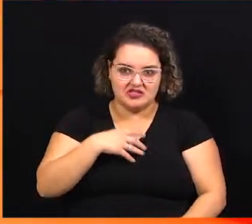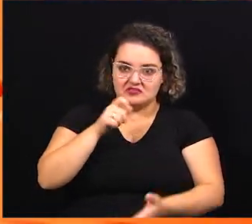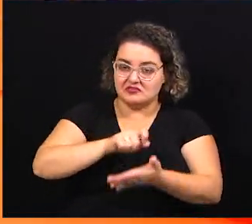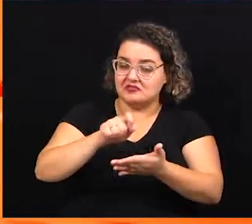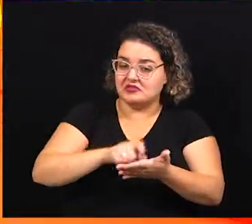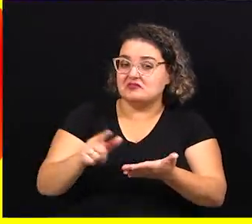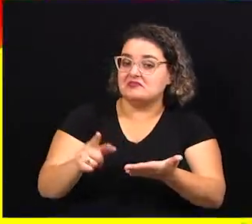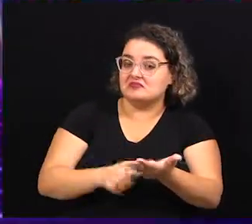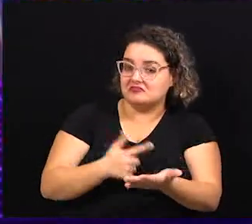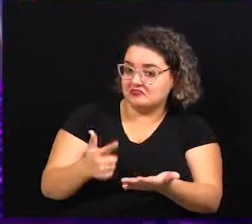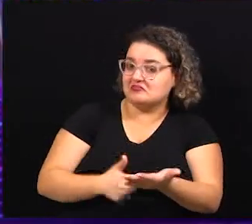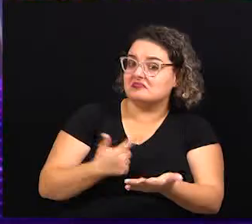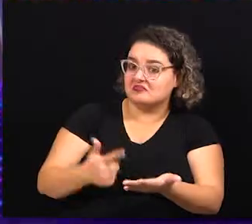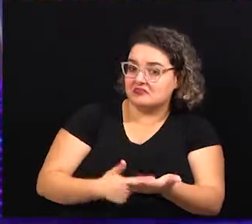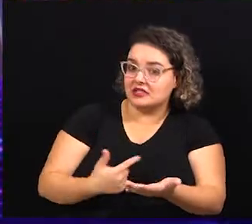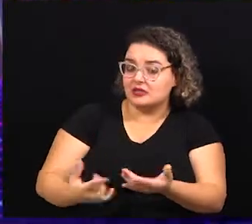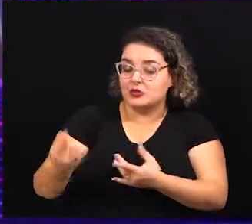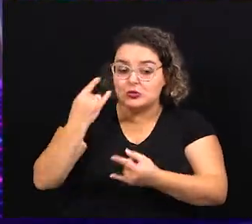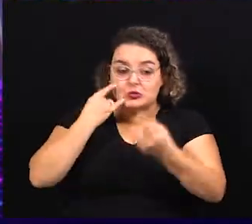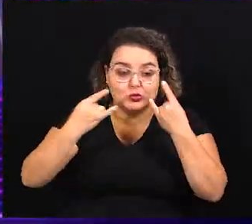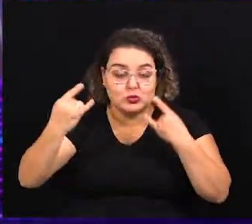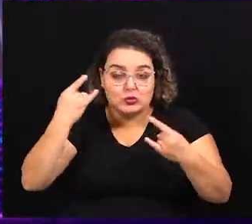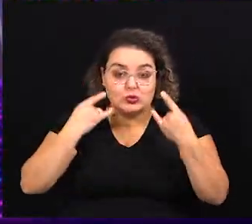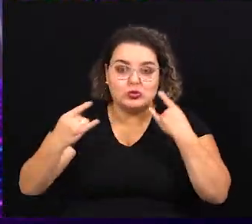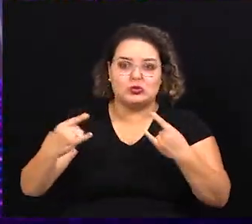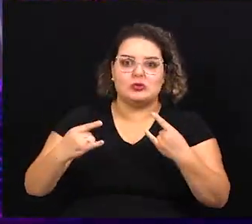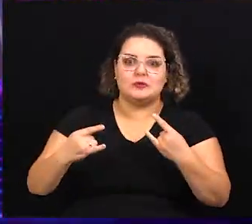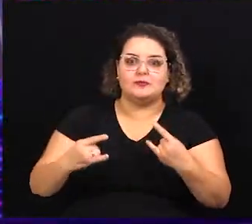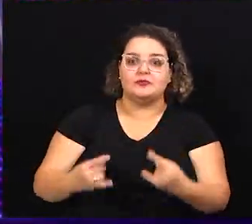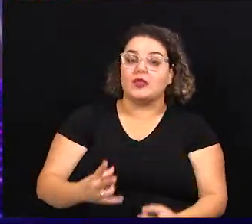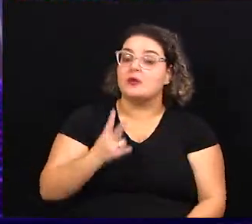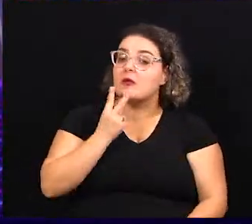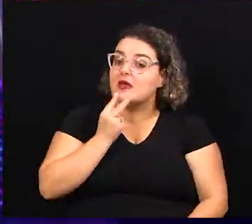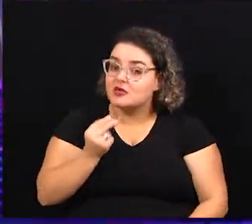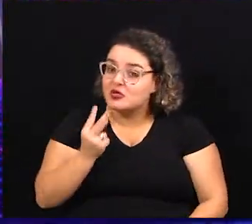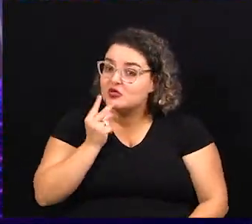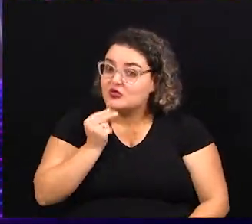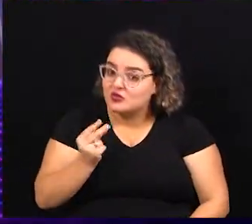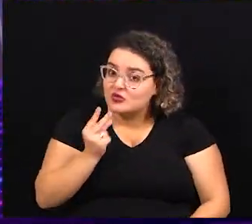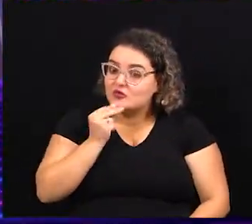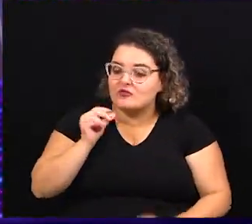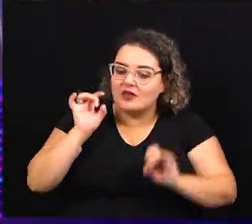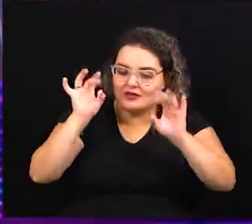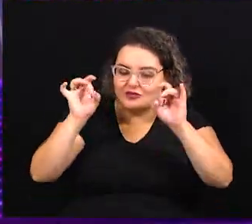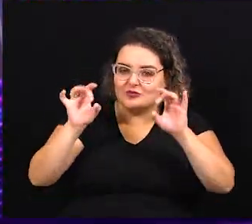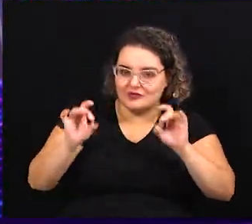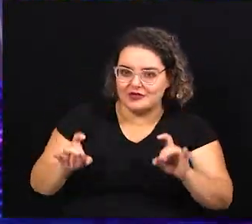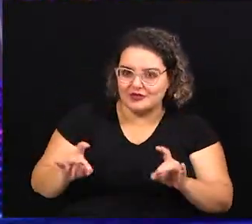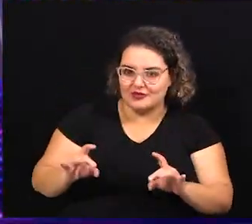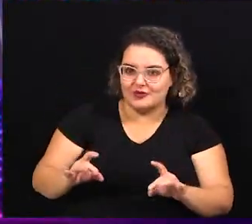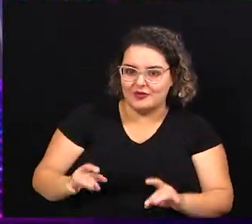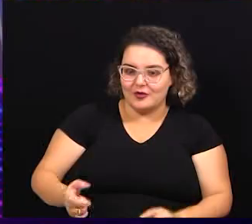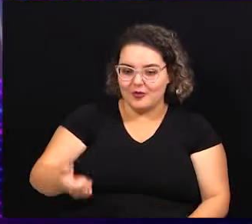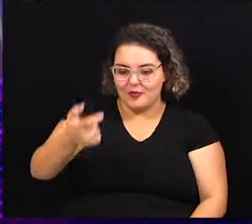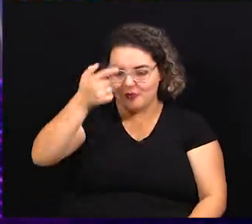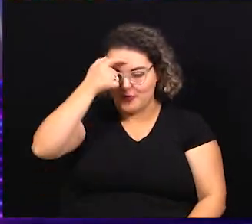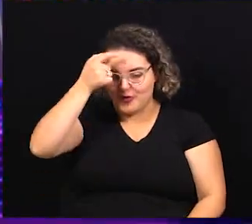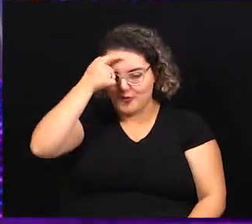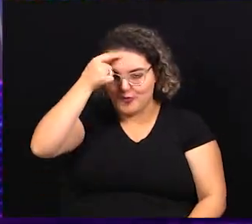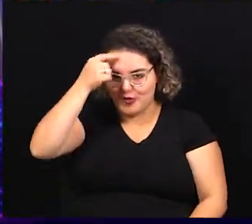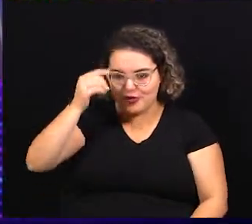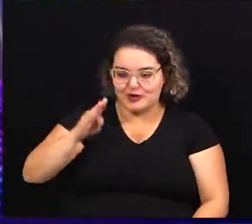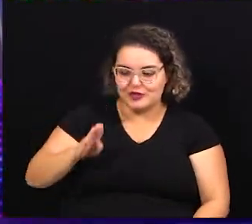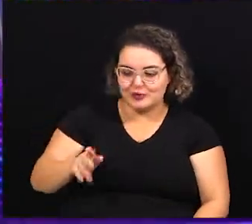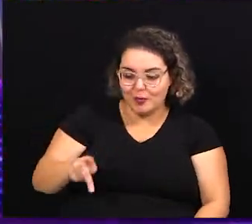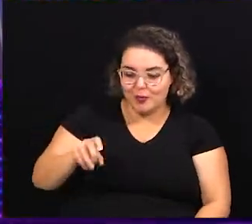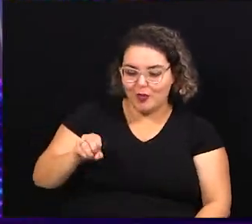escrevi esse livro. Então, eu peguei muita inspiração das obras de Machado de Assis em especial a obra Memórias Póstumas de